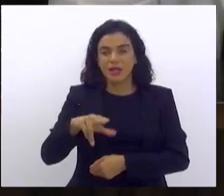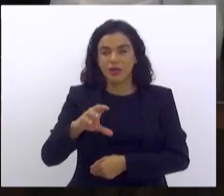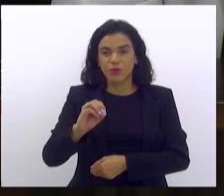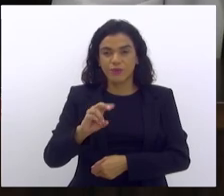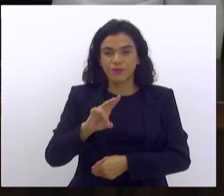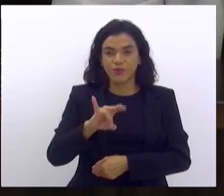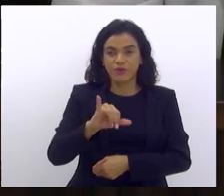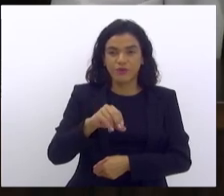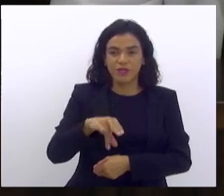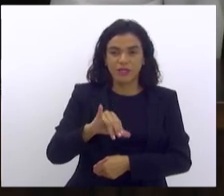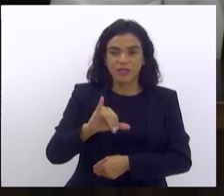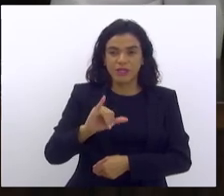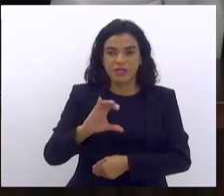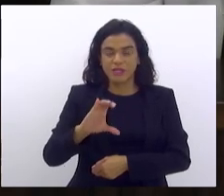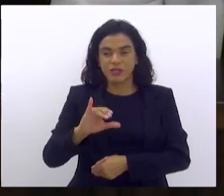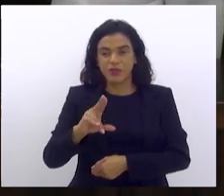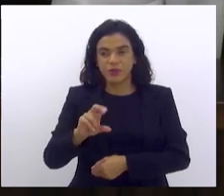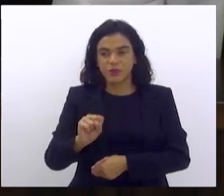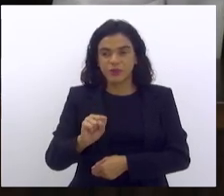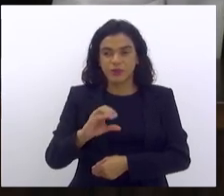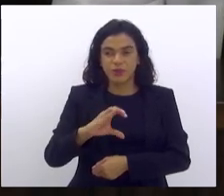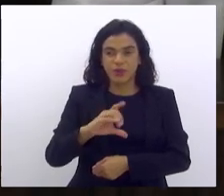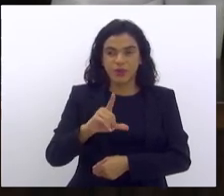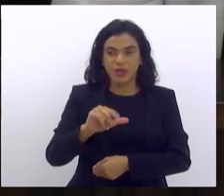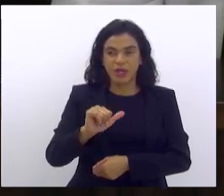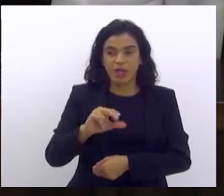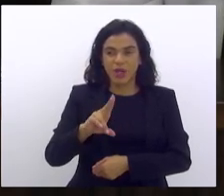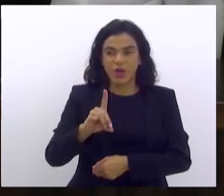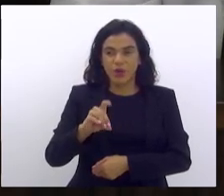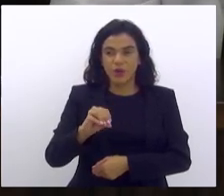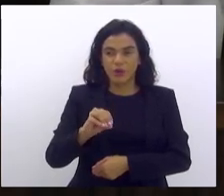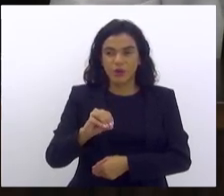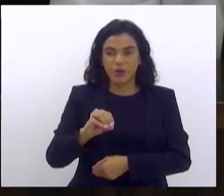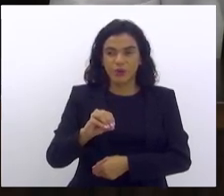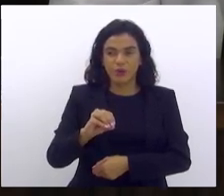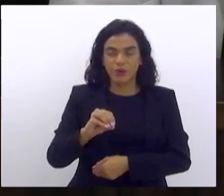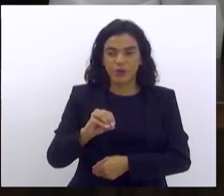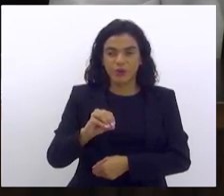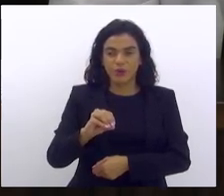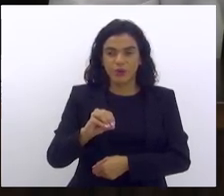Vinícius Gozolino, Cláudio Caiado,